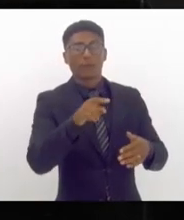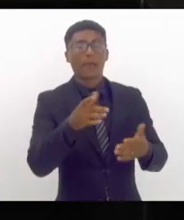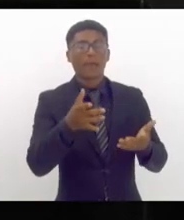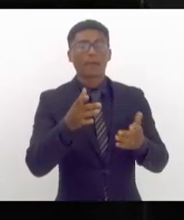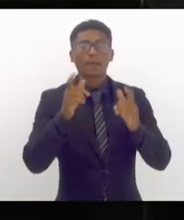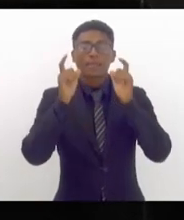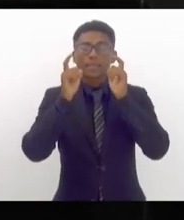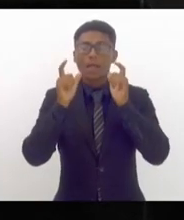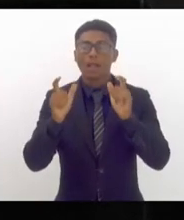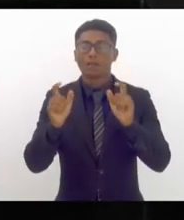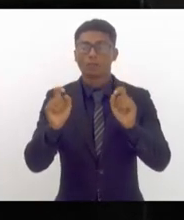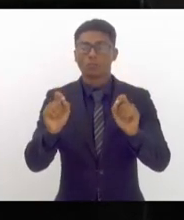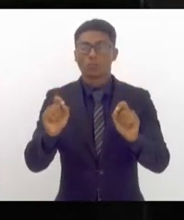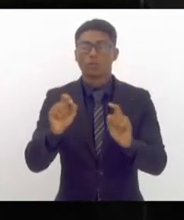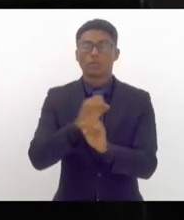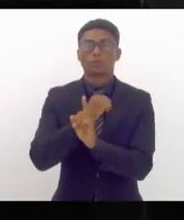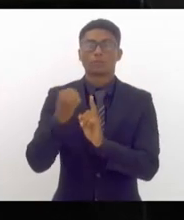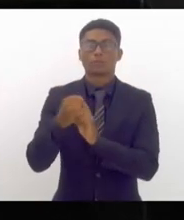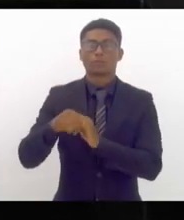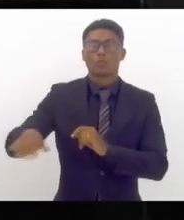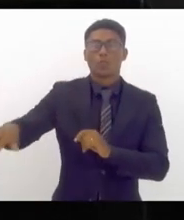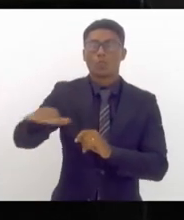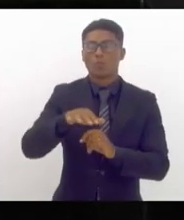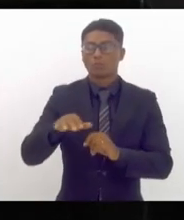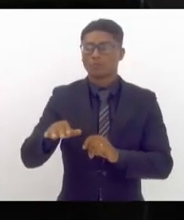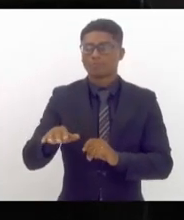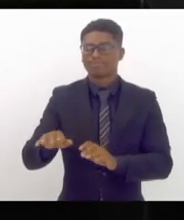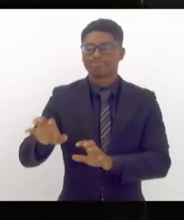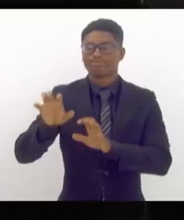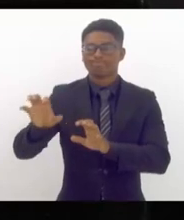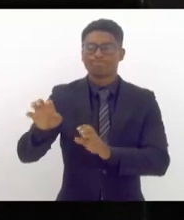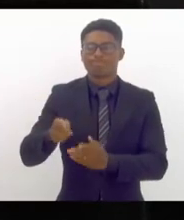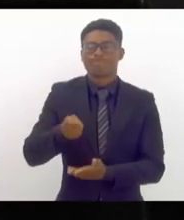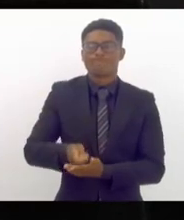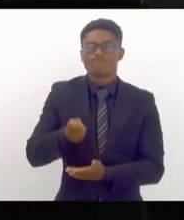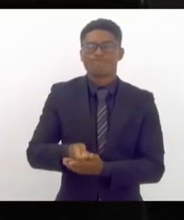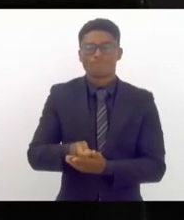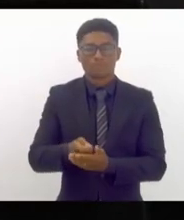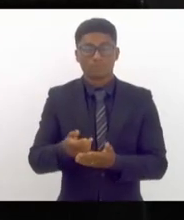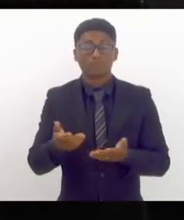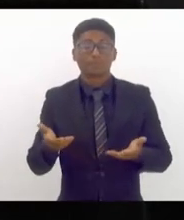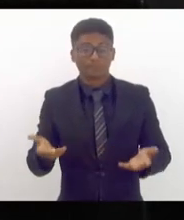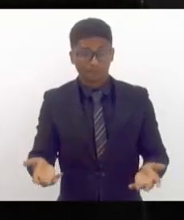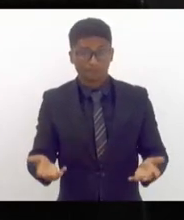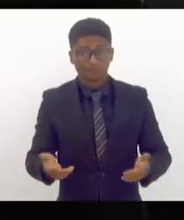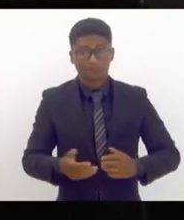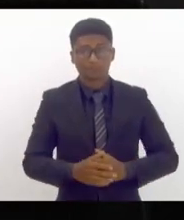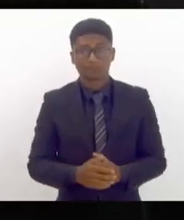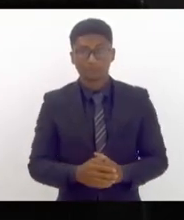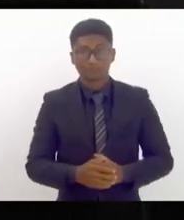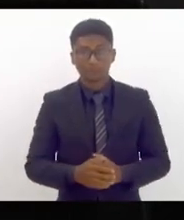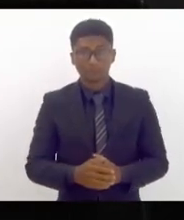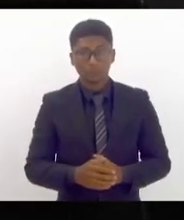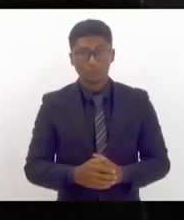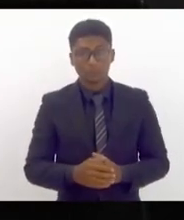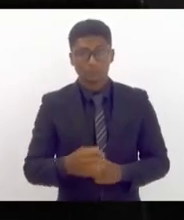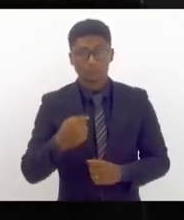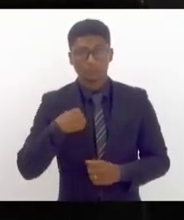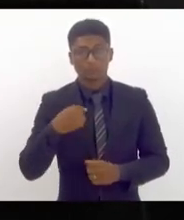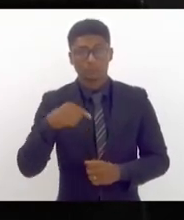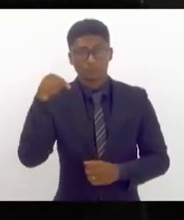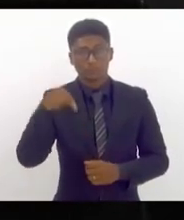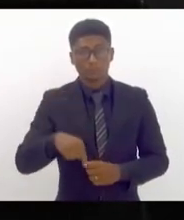instabilidade social, política e econômica do Brasil. Então, nesse sentido, senhora presidente, eu trouxe aqui